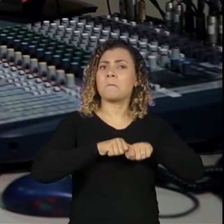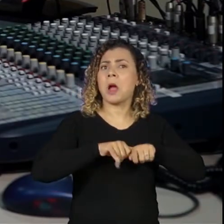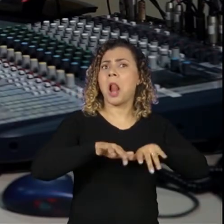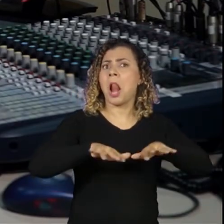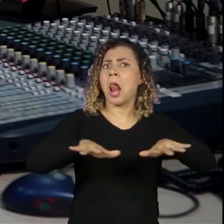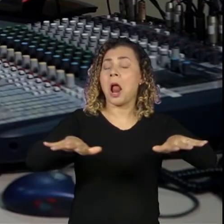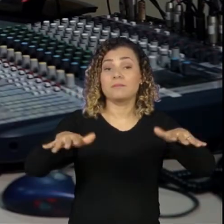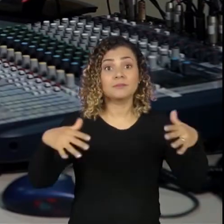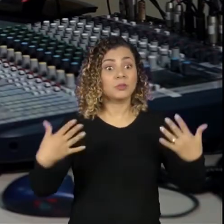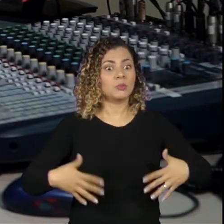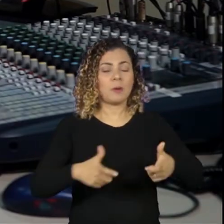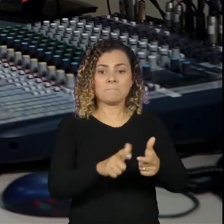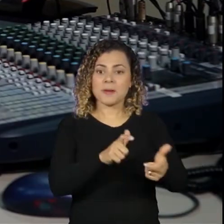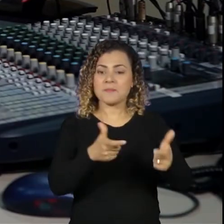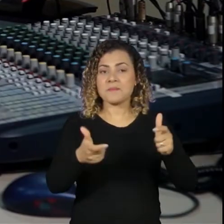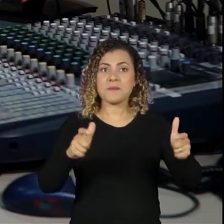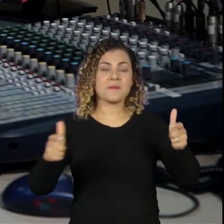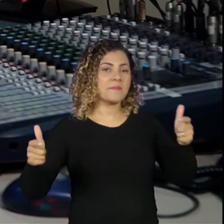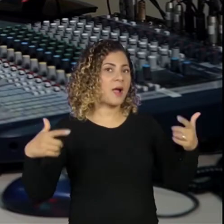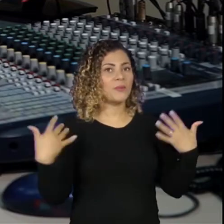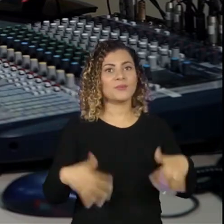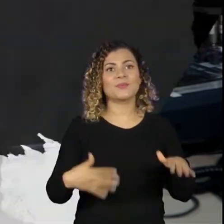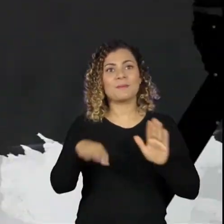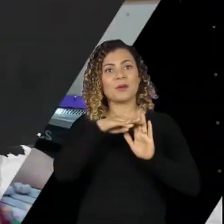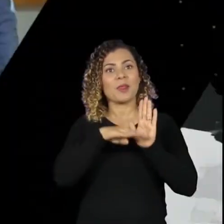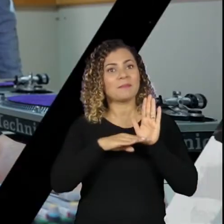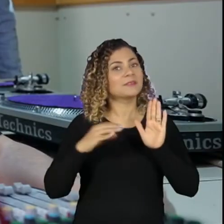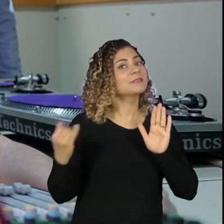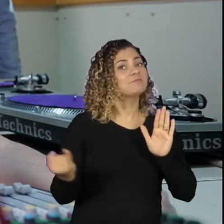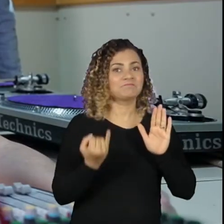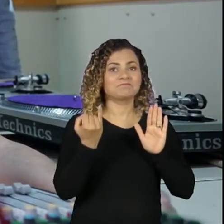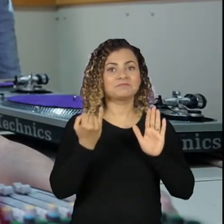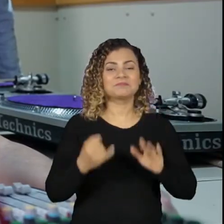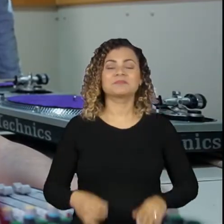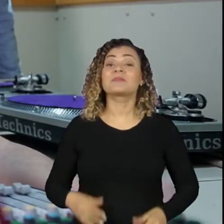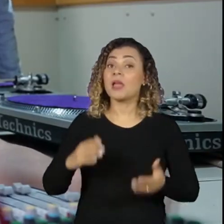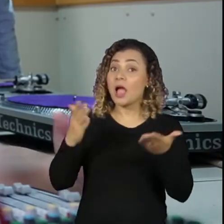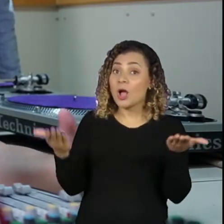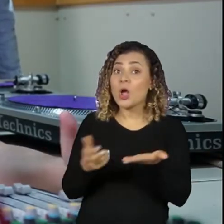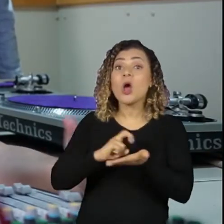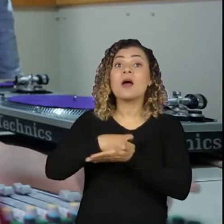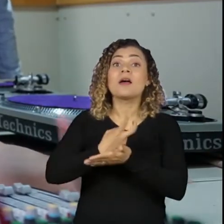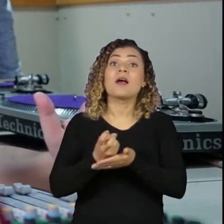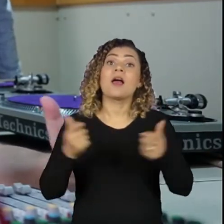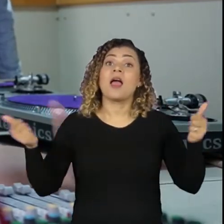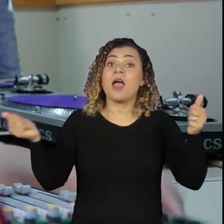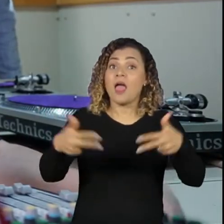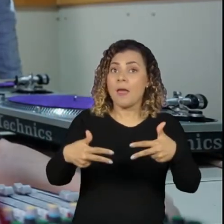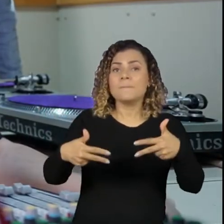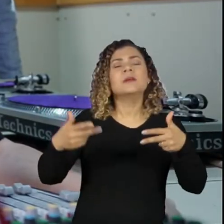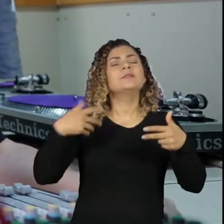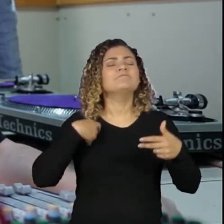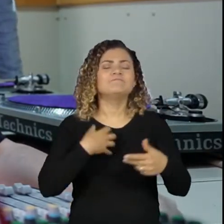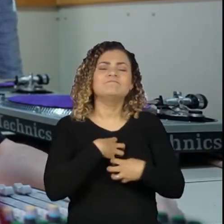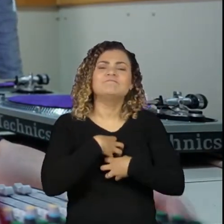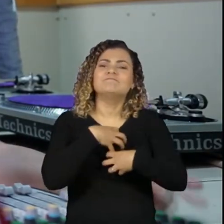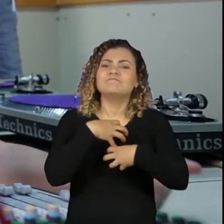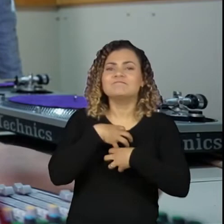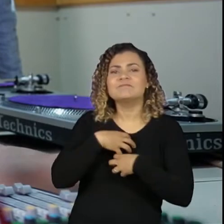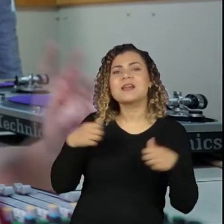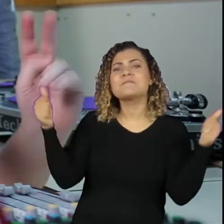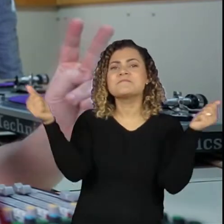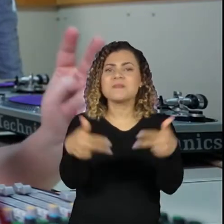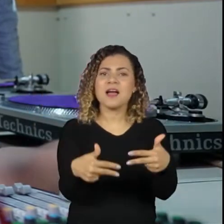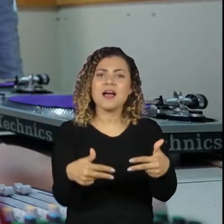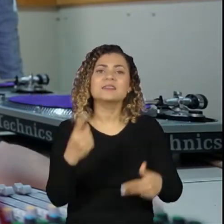movimento. Espaço Rap. Chega mais, não deixe para depois. 105 FM, Espaço Rap, parte 2. E a coisa